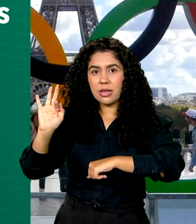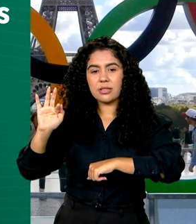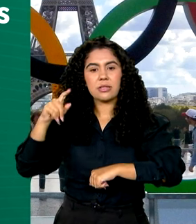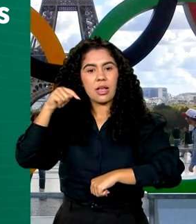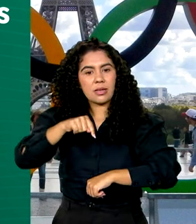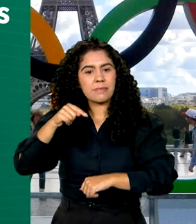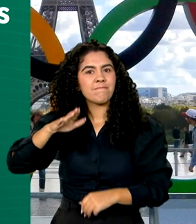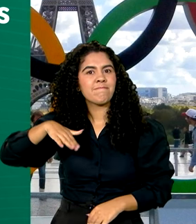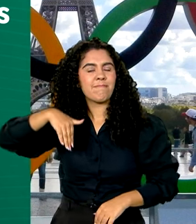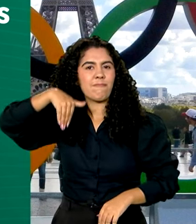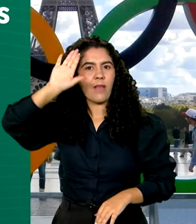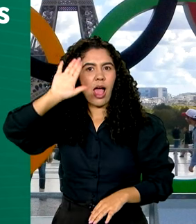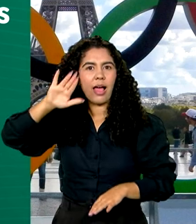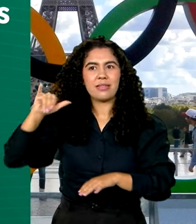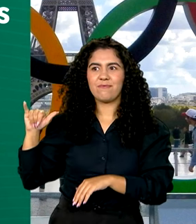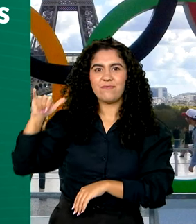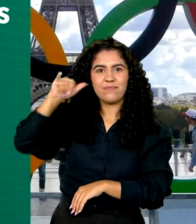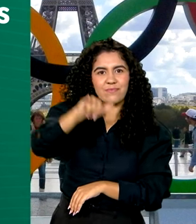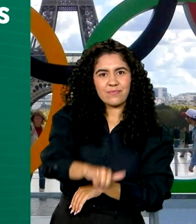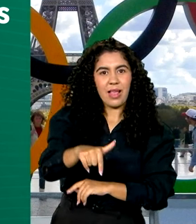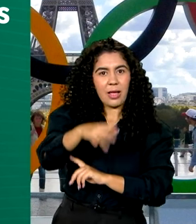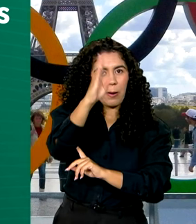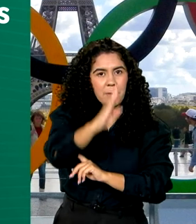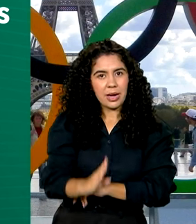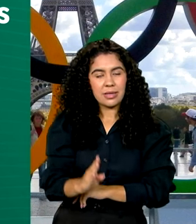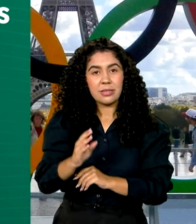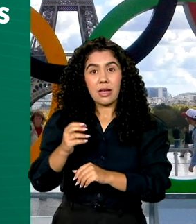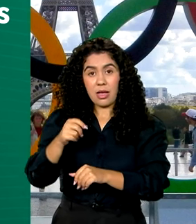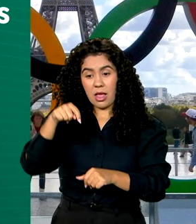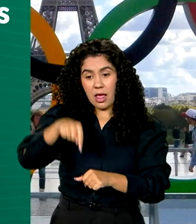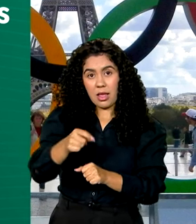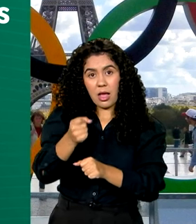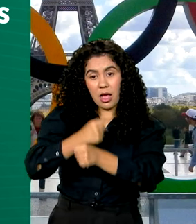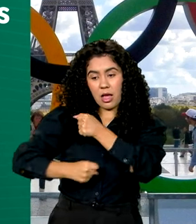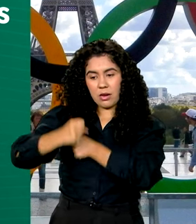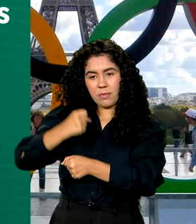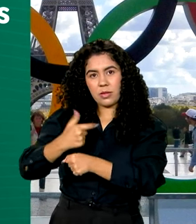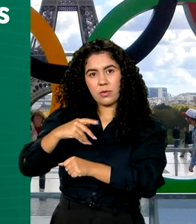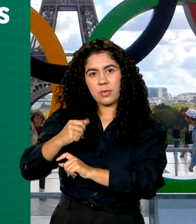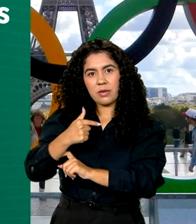envia turistas para o nosso país. Em 2023,